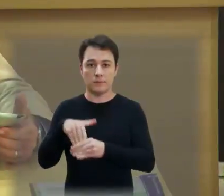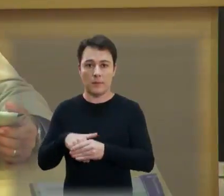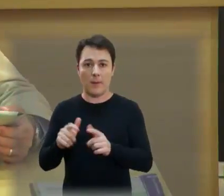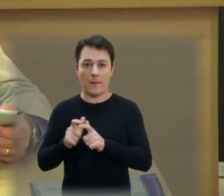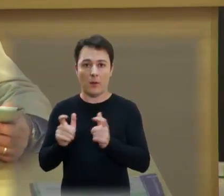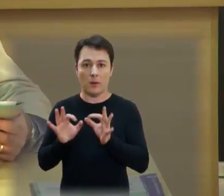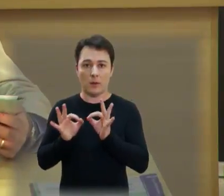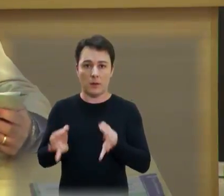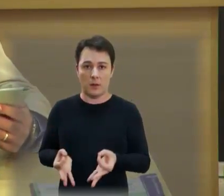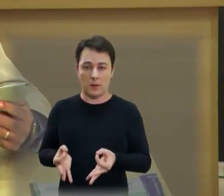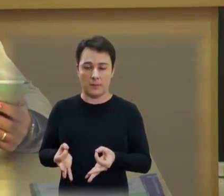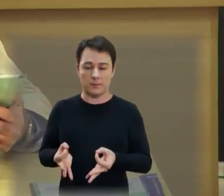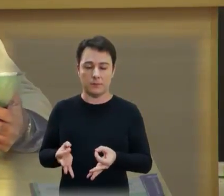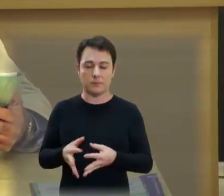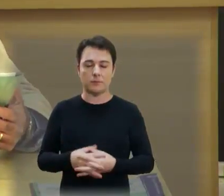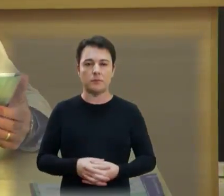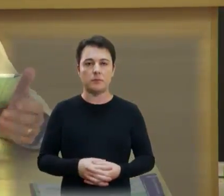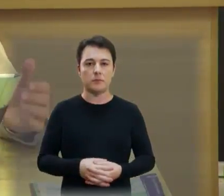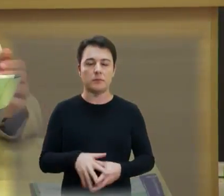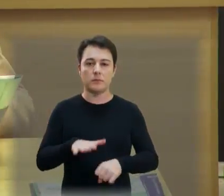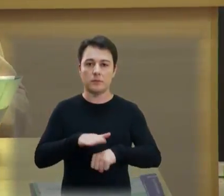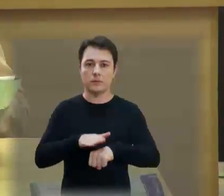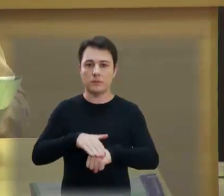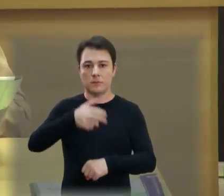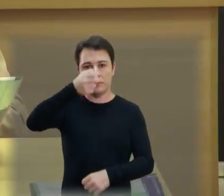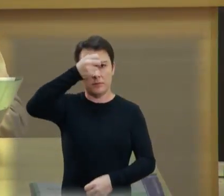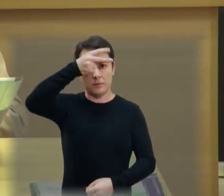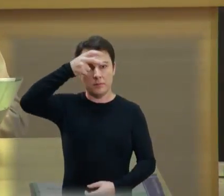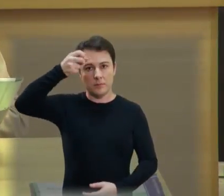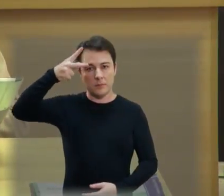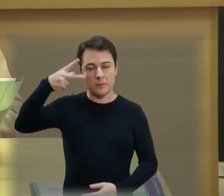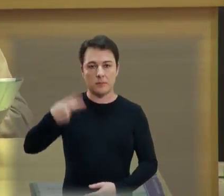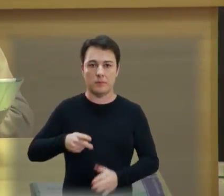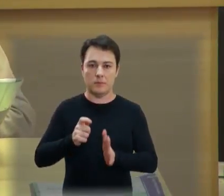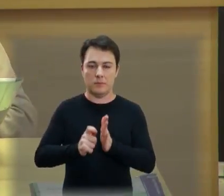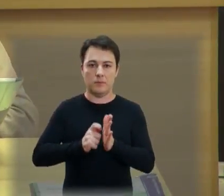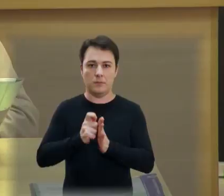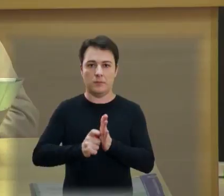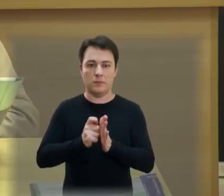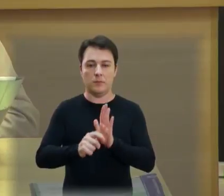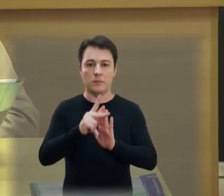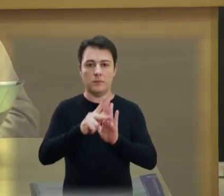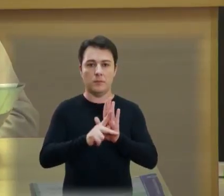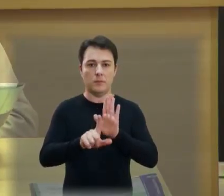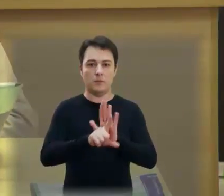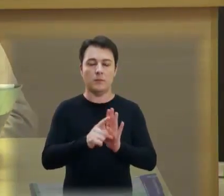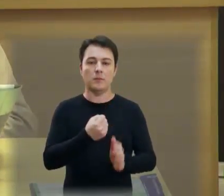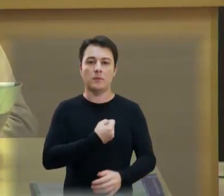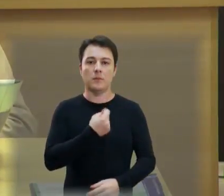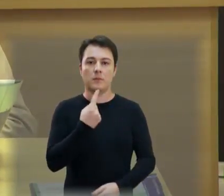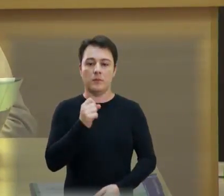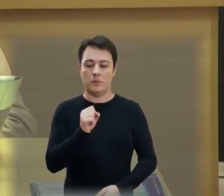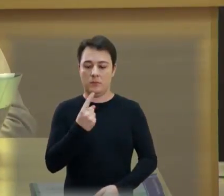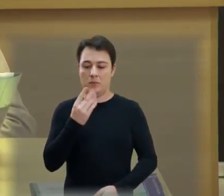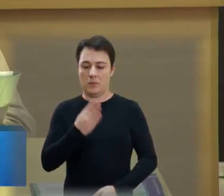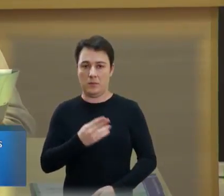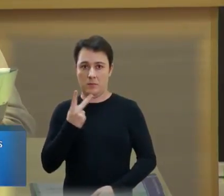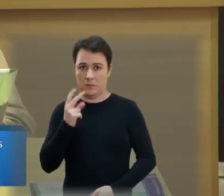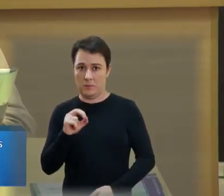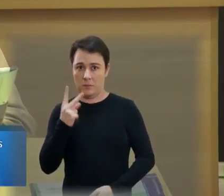maioria simples, votação simbólica. Interessado, Prefeitura do município de Araraquara. Projeto de lei